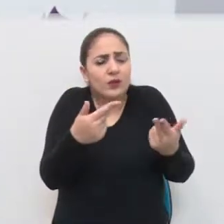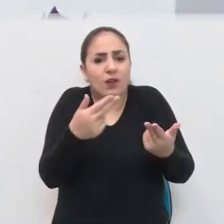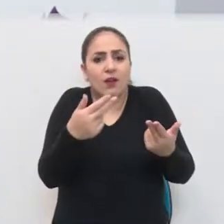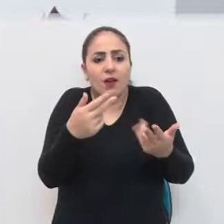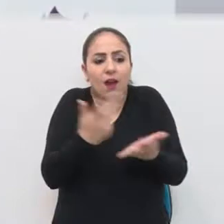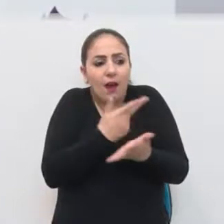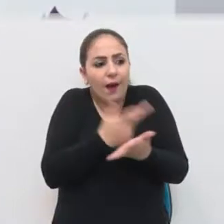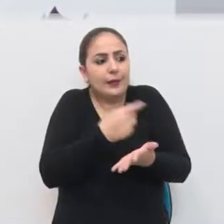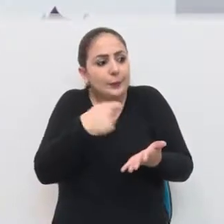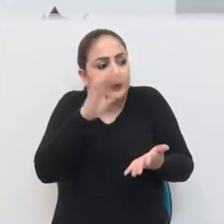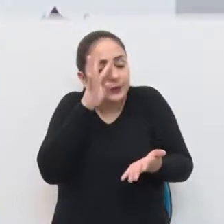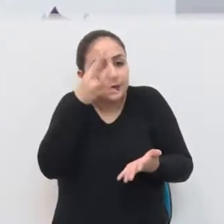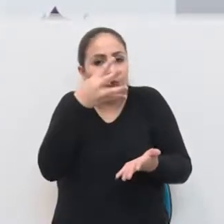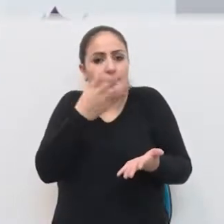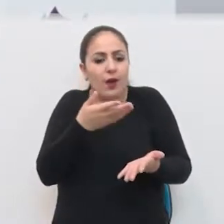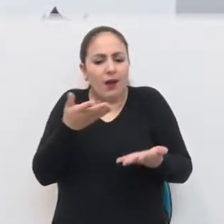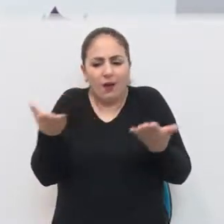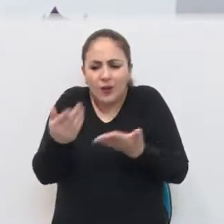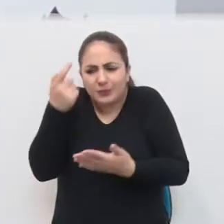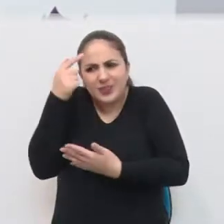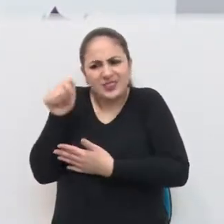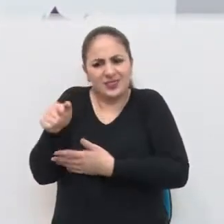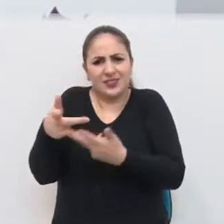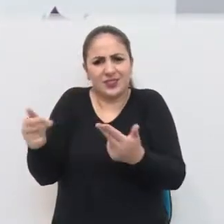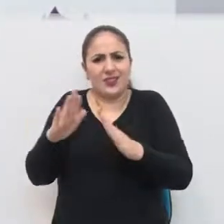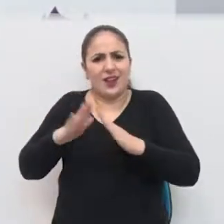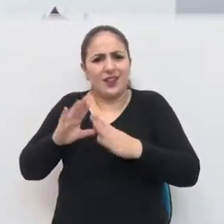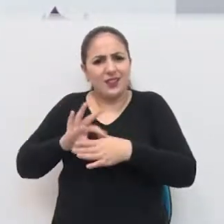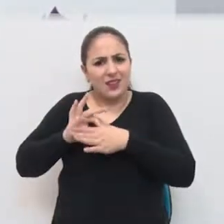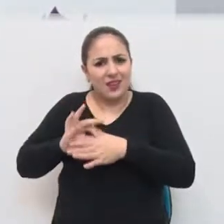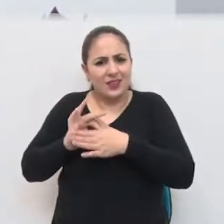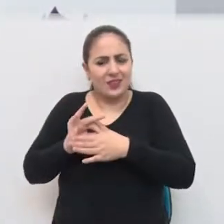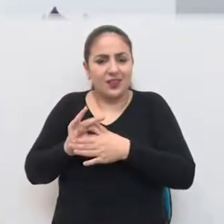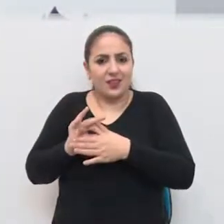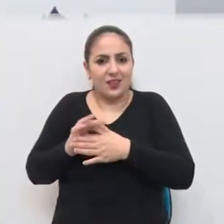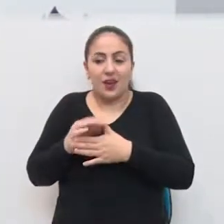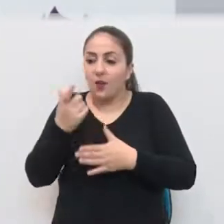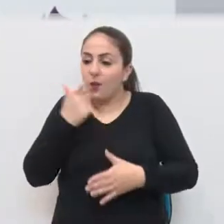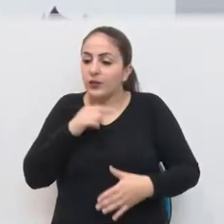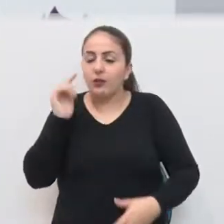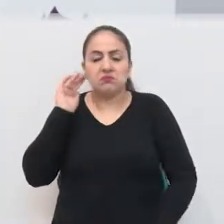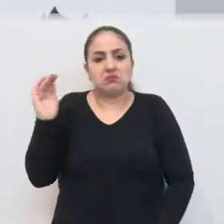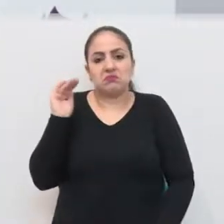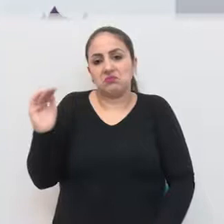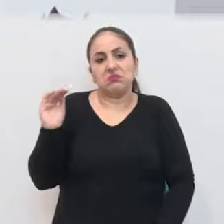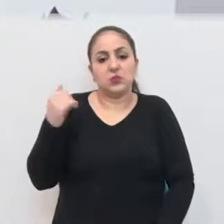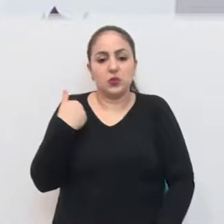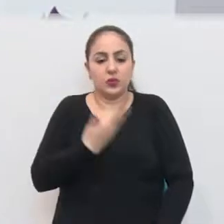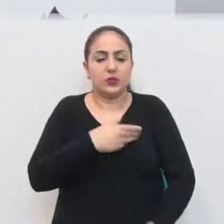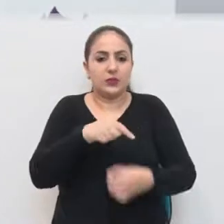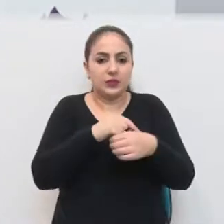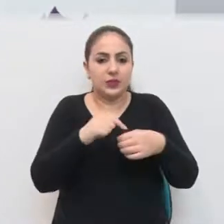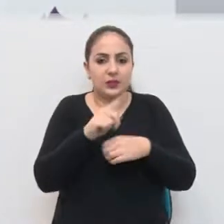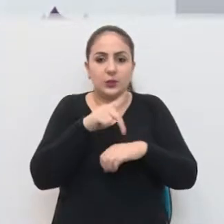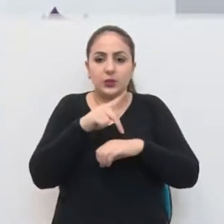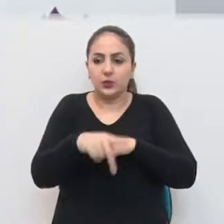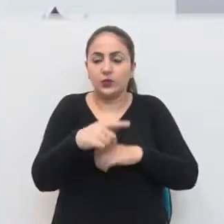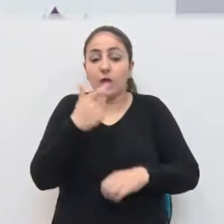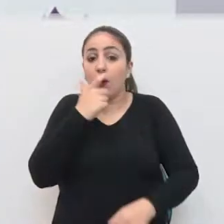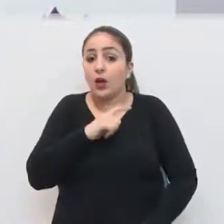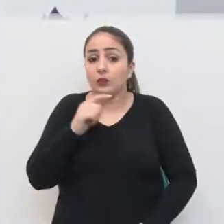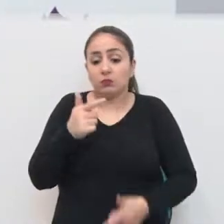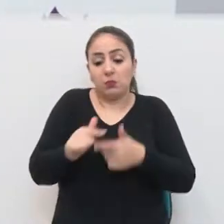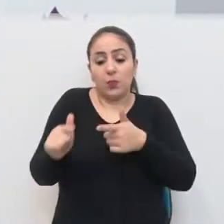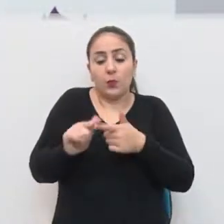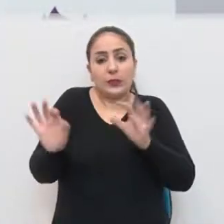resolver, né? E com certeza a questão dos nossos açougues, ela é tranquila na nossa cidade. Eu não vejo